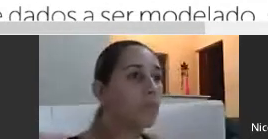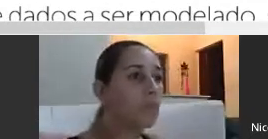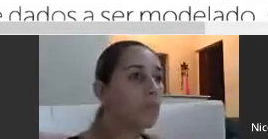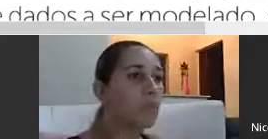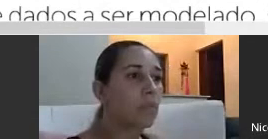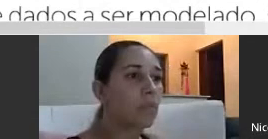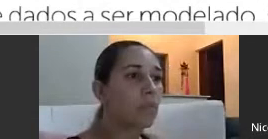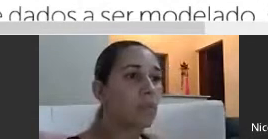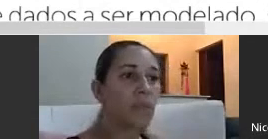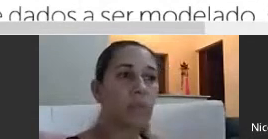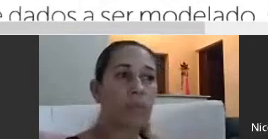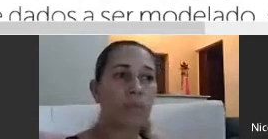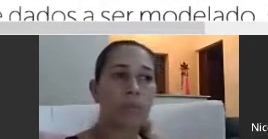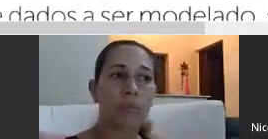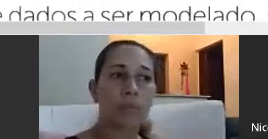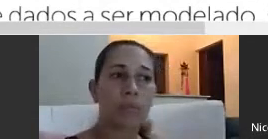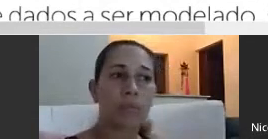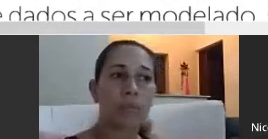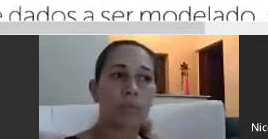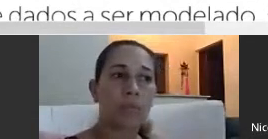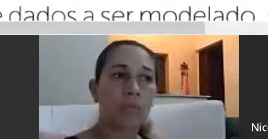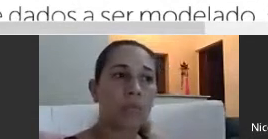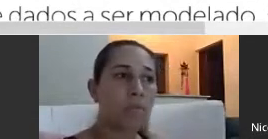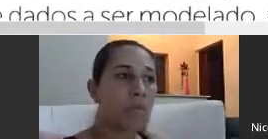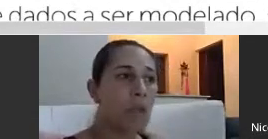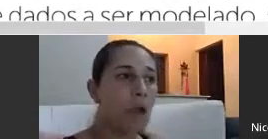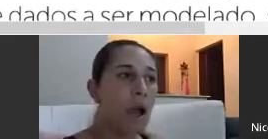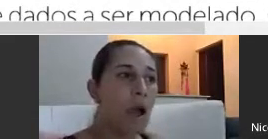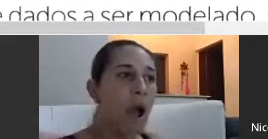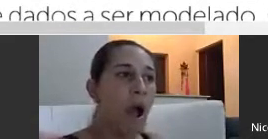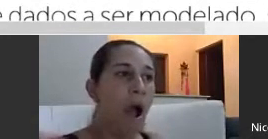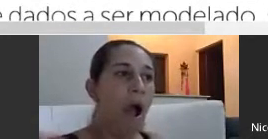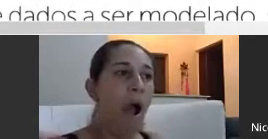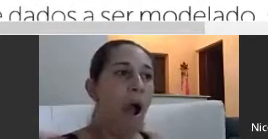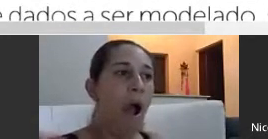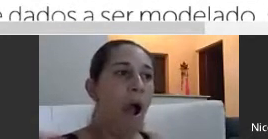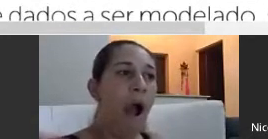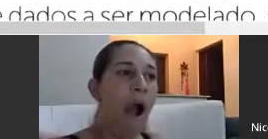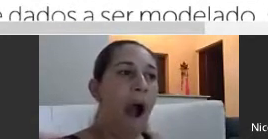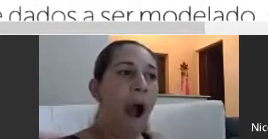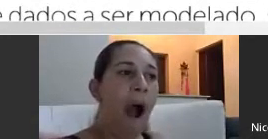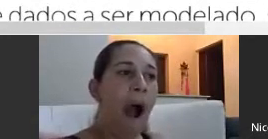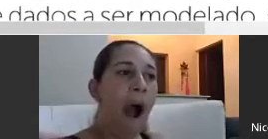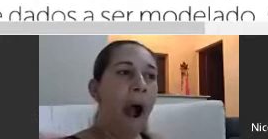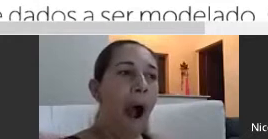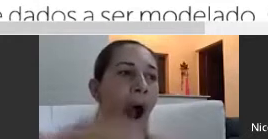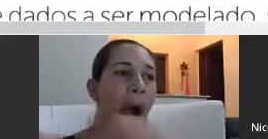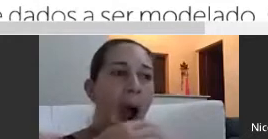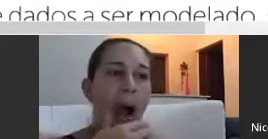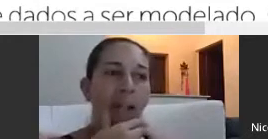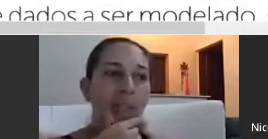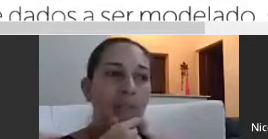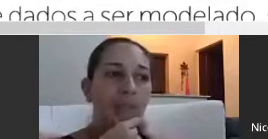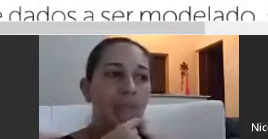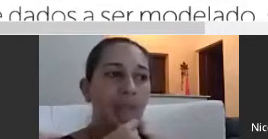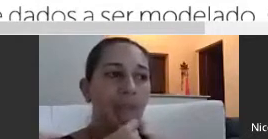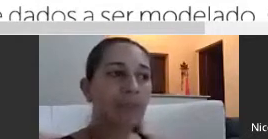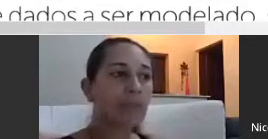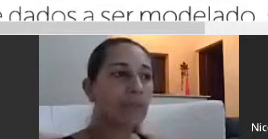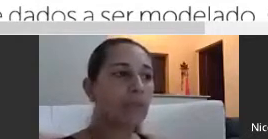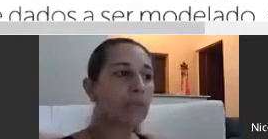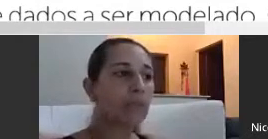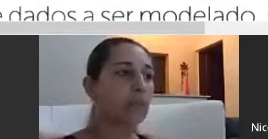mecânica de moto. Aí eu falei, pô, chega na mecânica de moto, o dono me apresenta uma planilha em